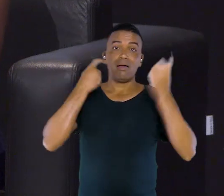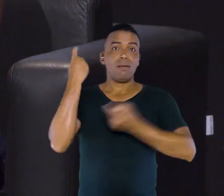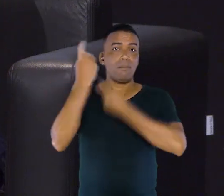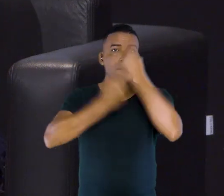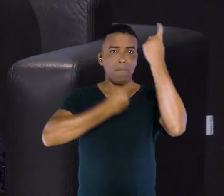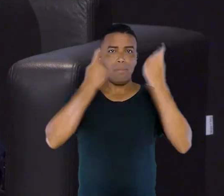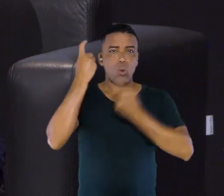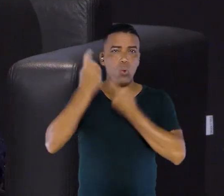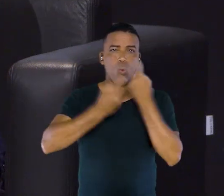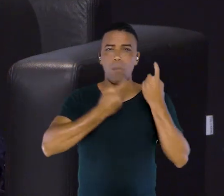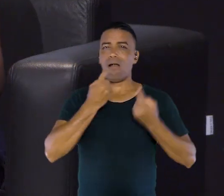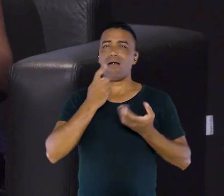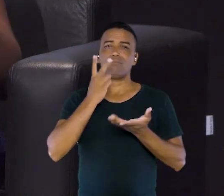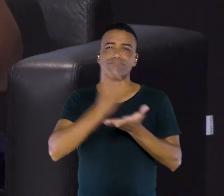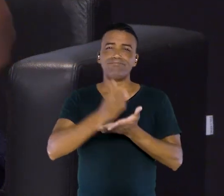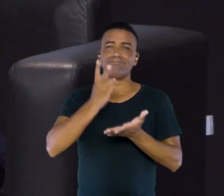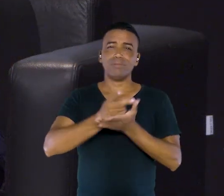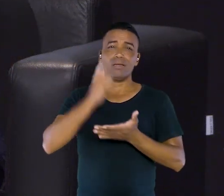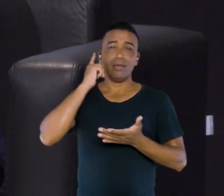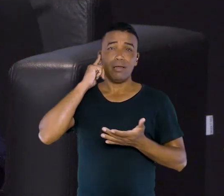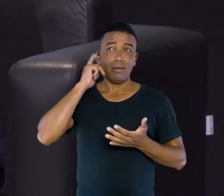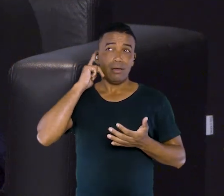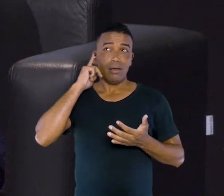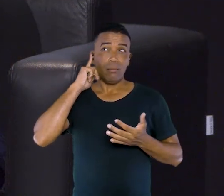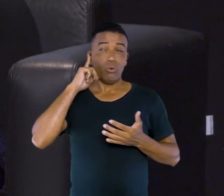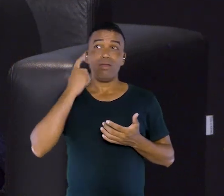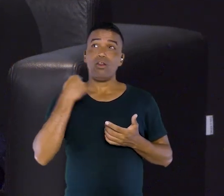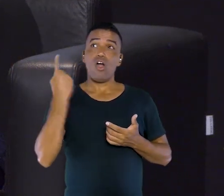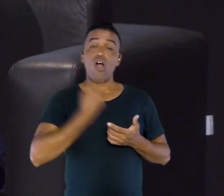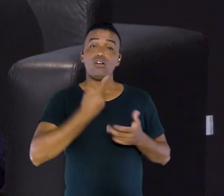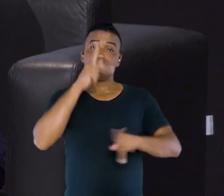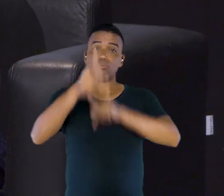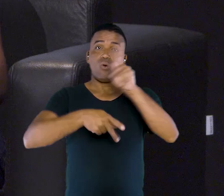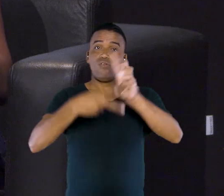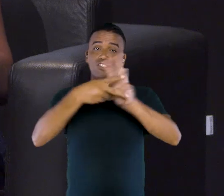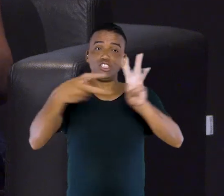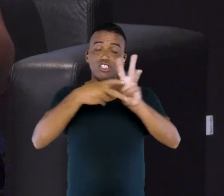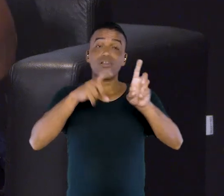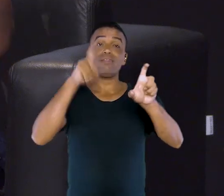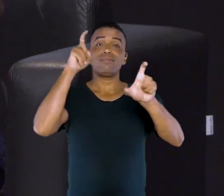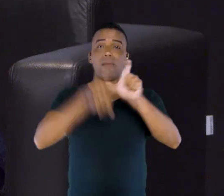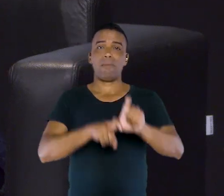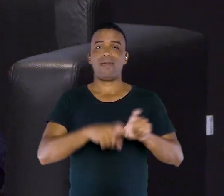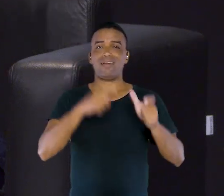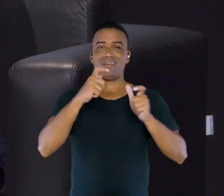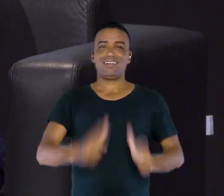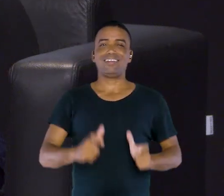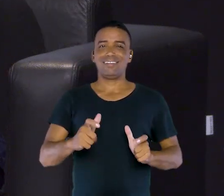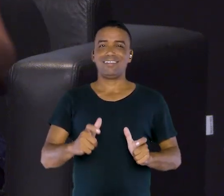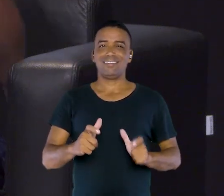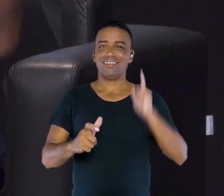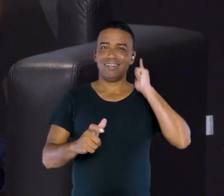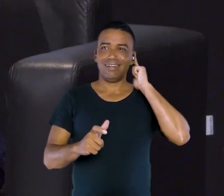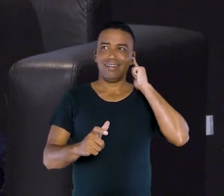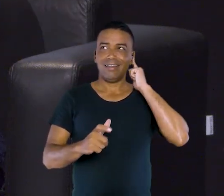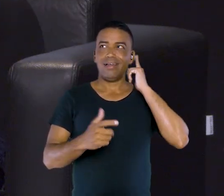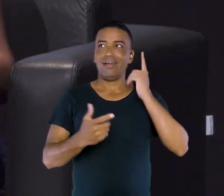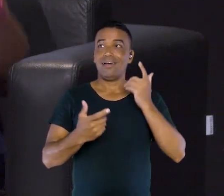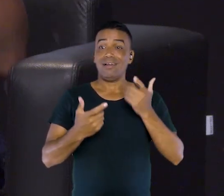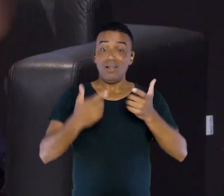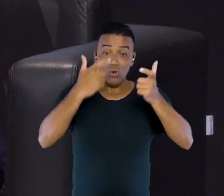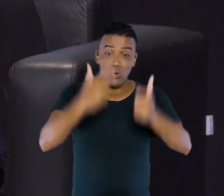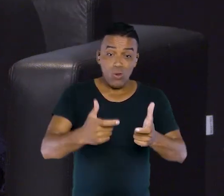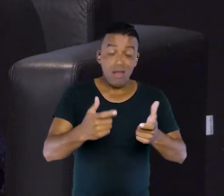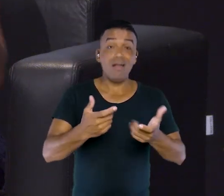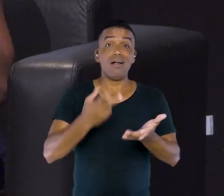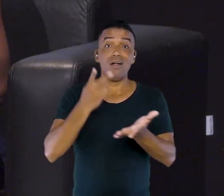tem se preocupado muito, porque a gente depende daquele lugar. A gente depende daquela realidade para